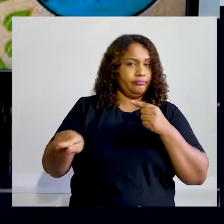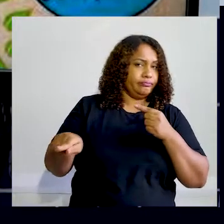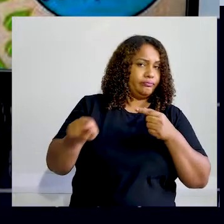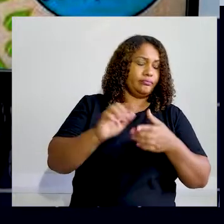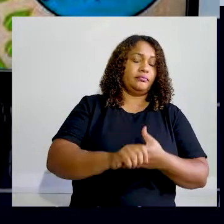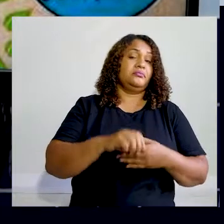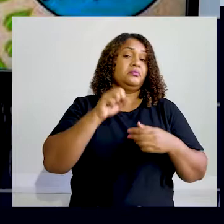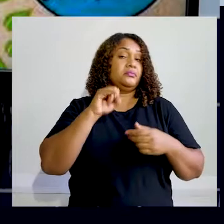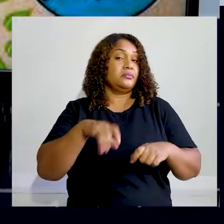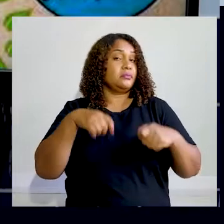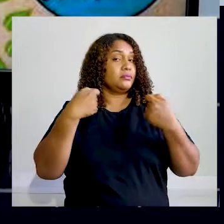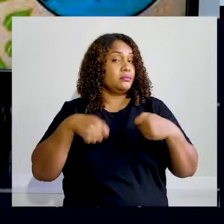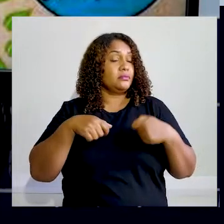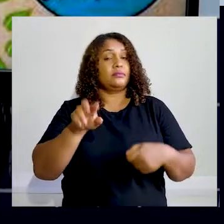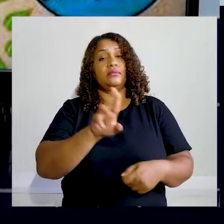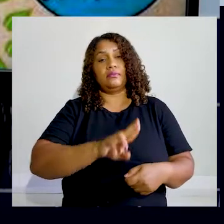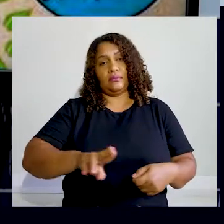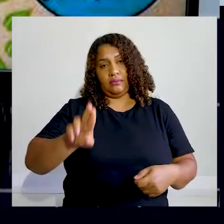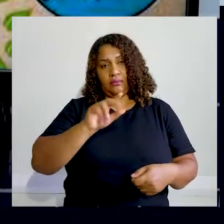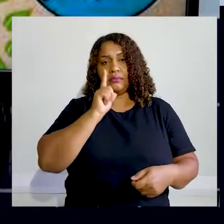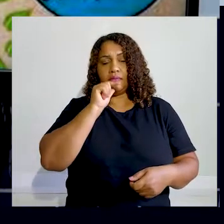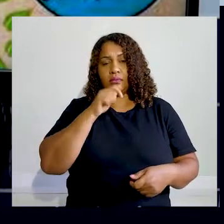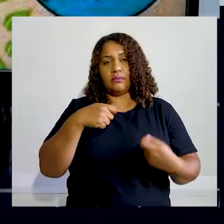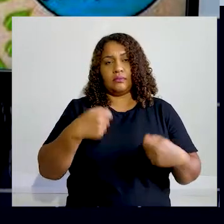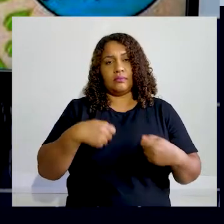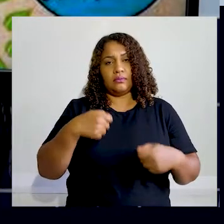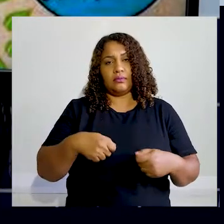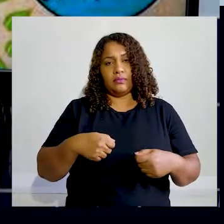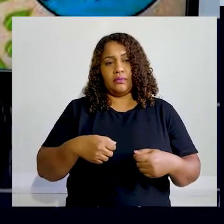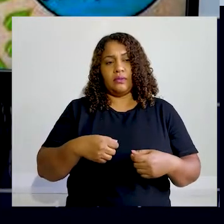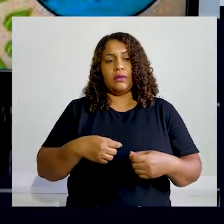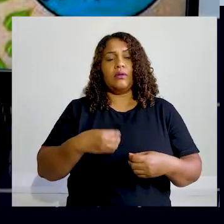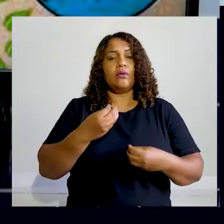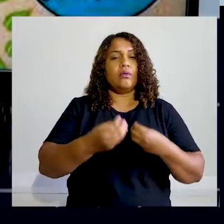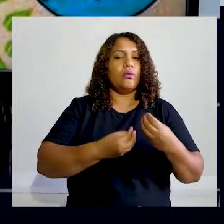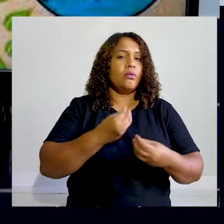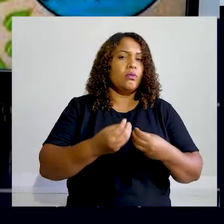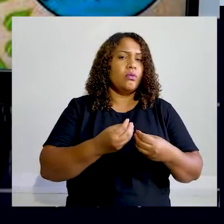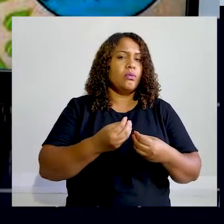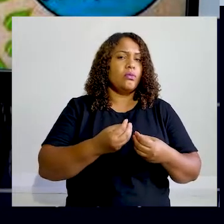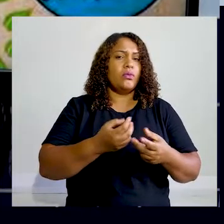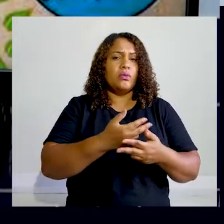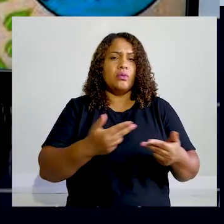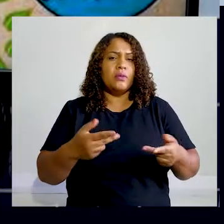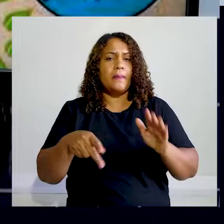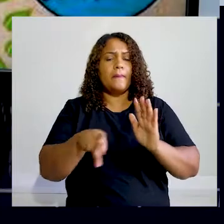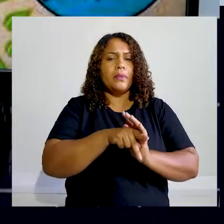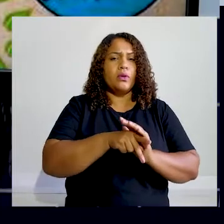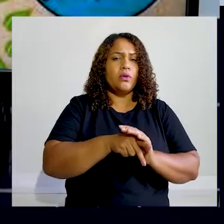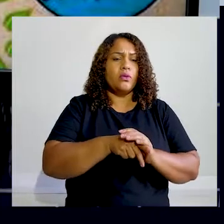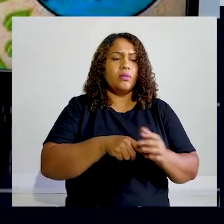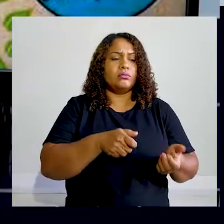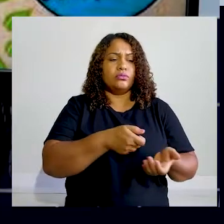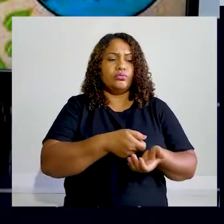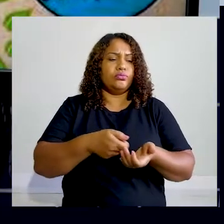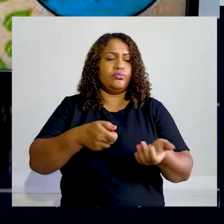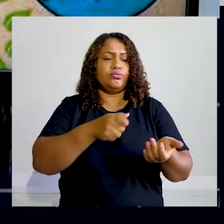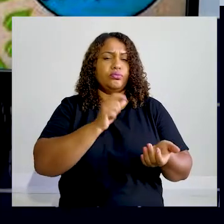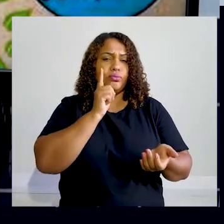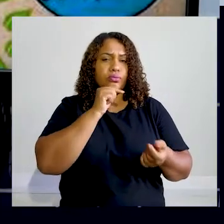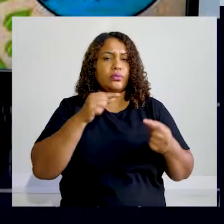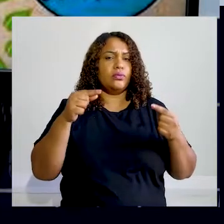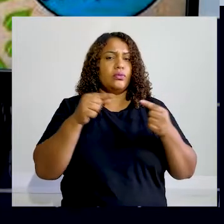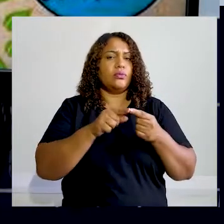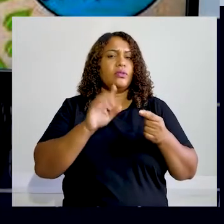né? Se precisar usar água, prefira equipamentos de limpeza a jato, que usa uma quantidade mínima de